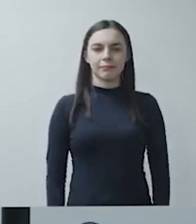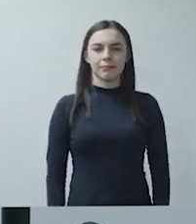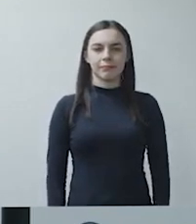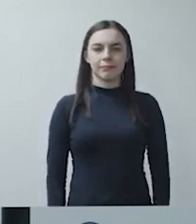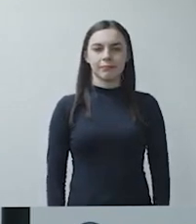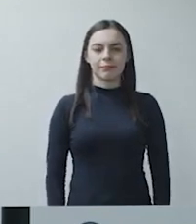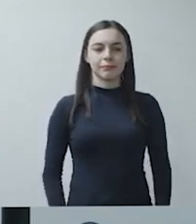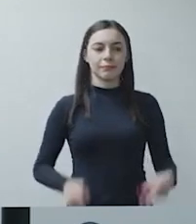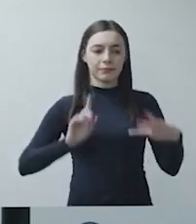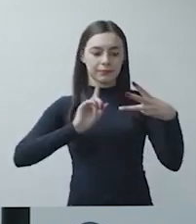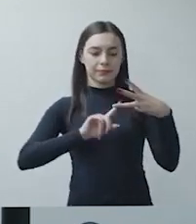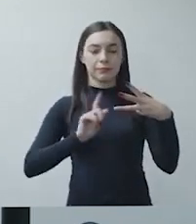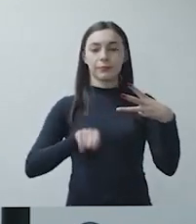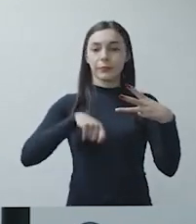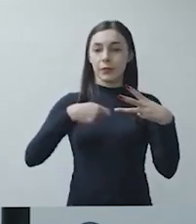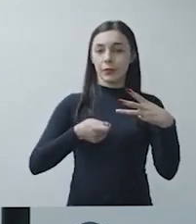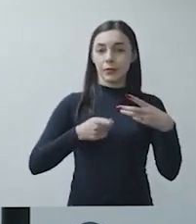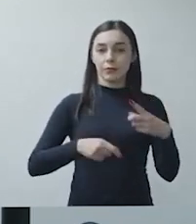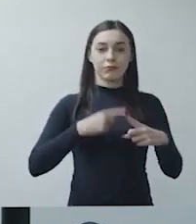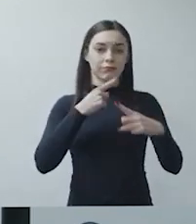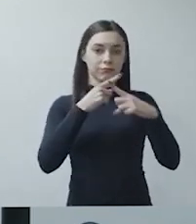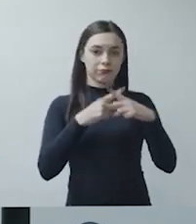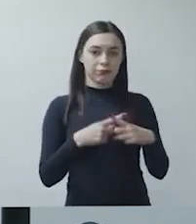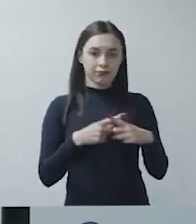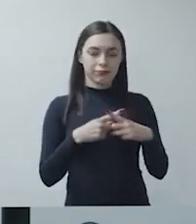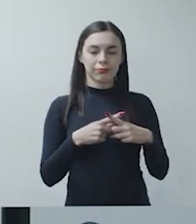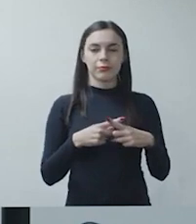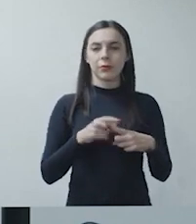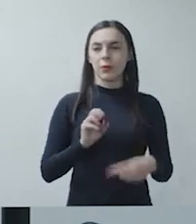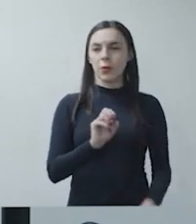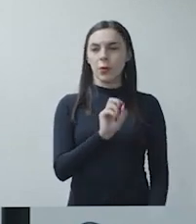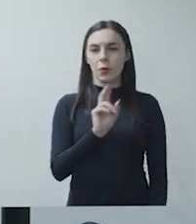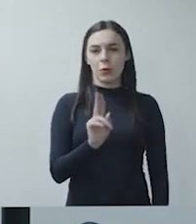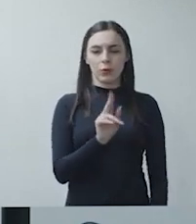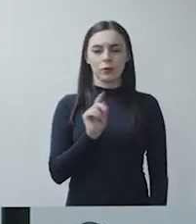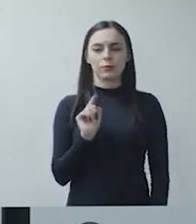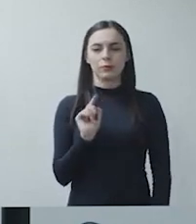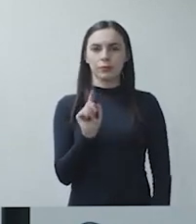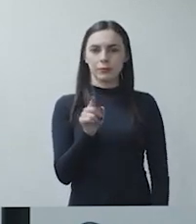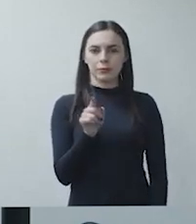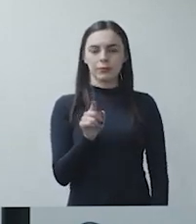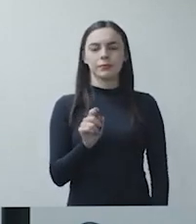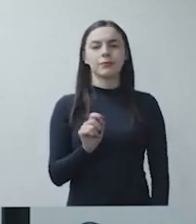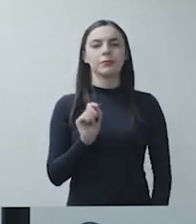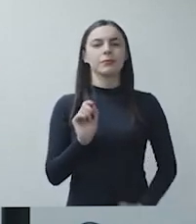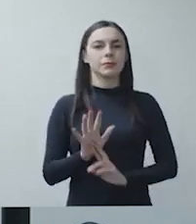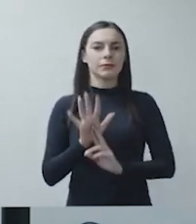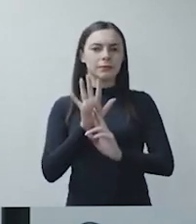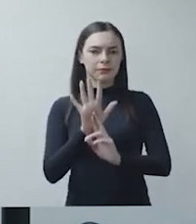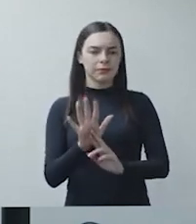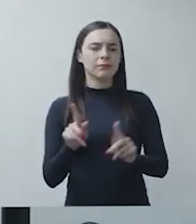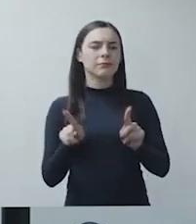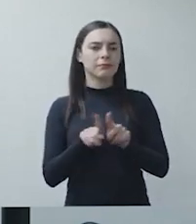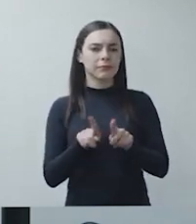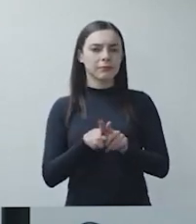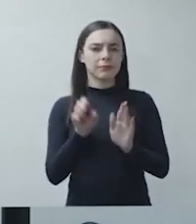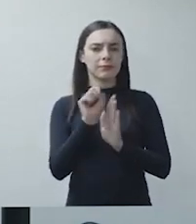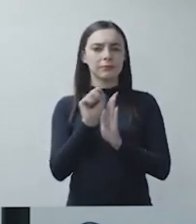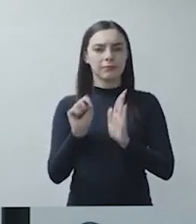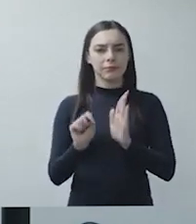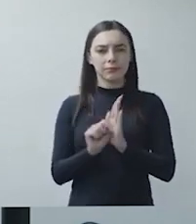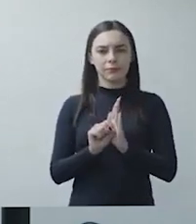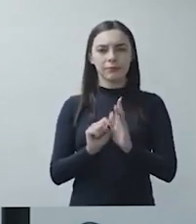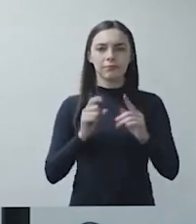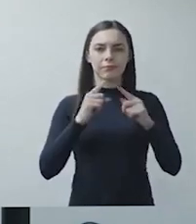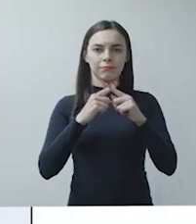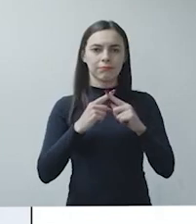Vezes, o sinal de vezes, né? Ou então uma bolinha, né? Um pontinho que representa também o símbolo